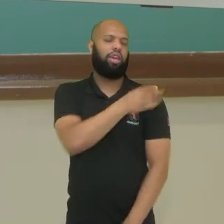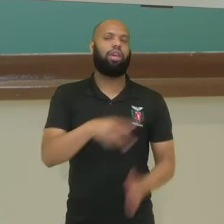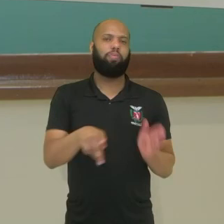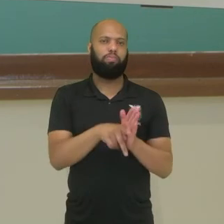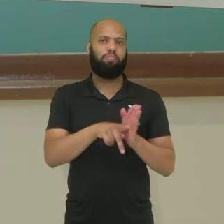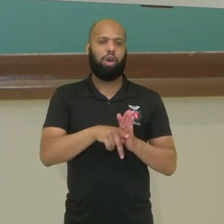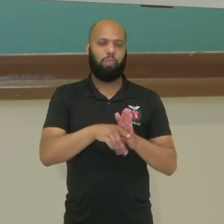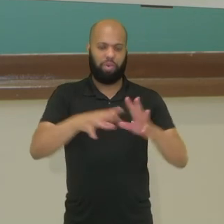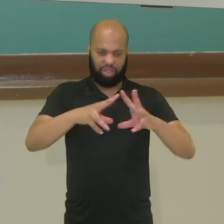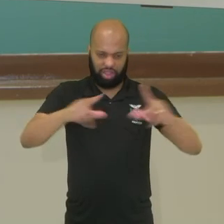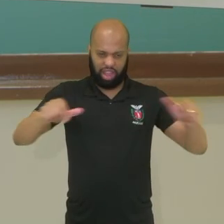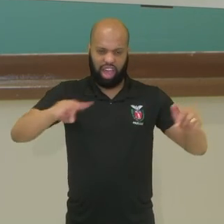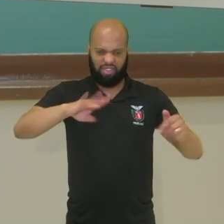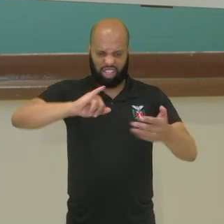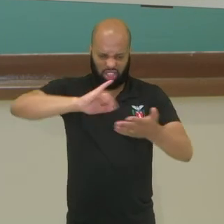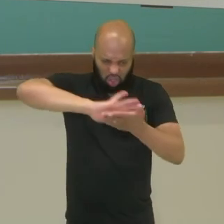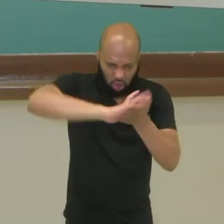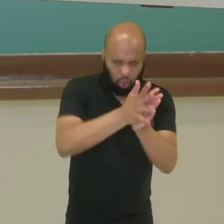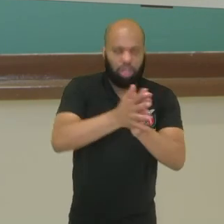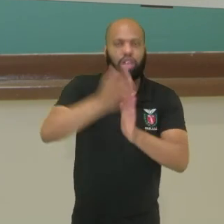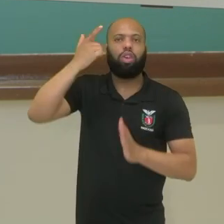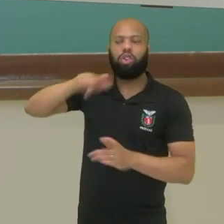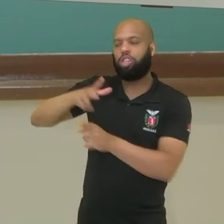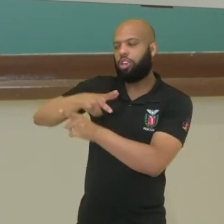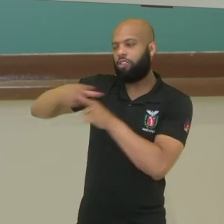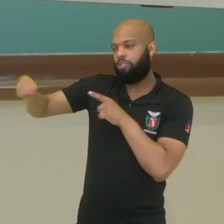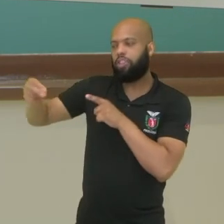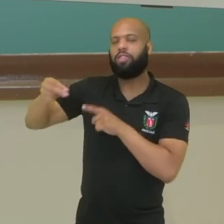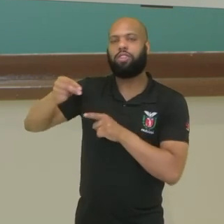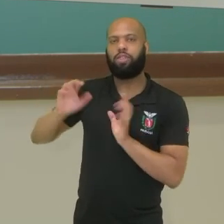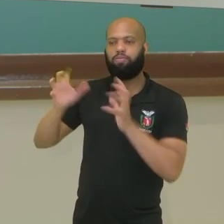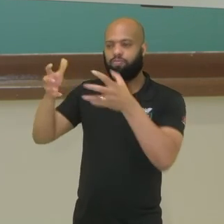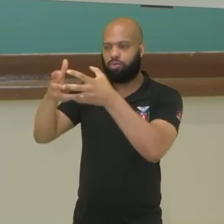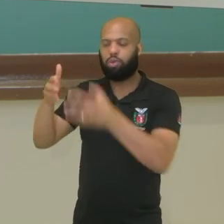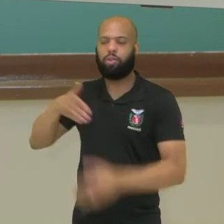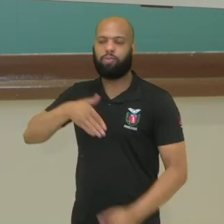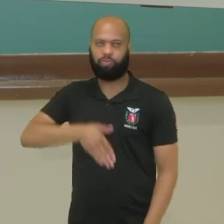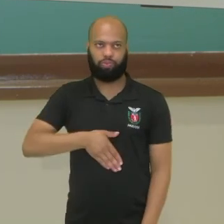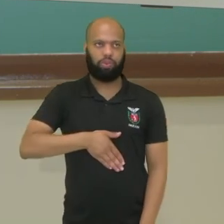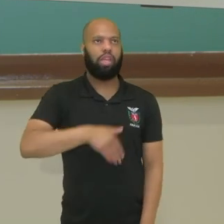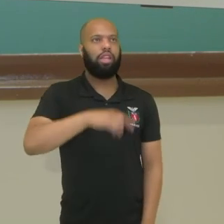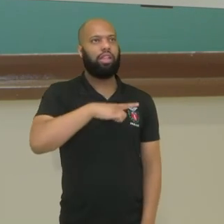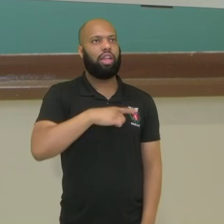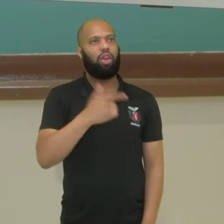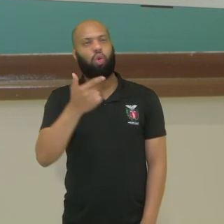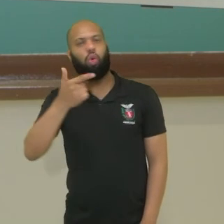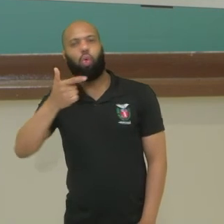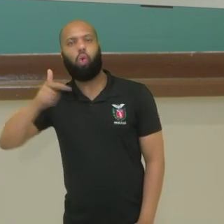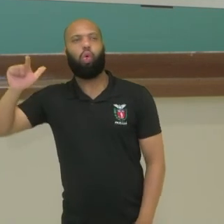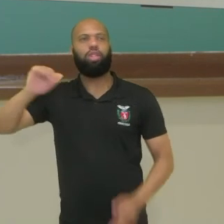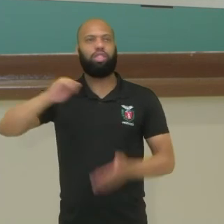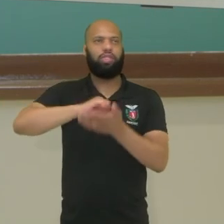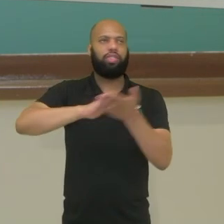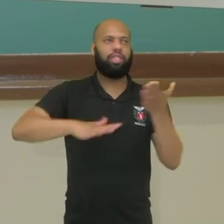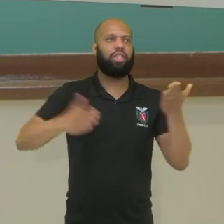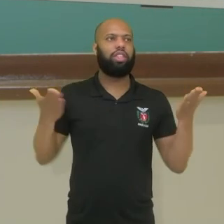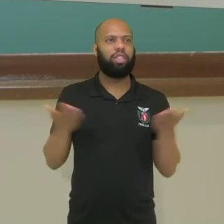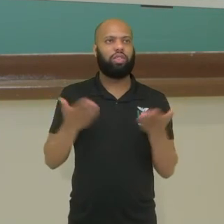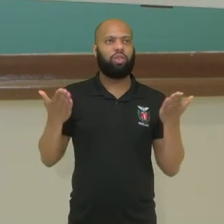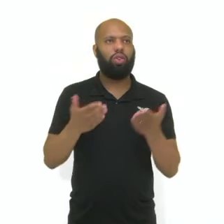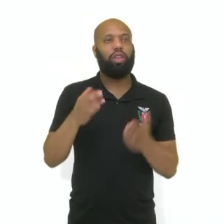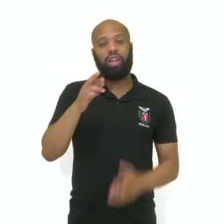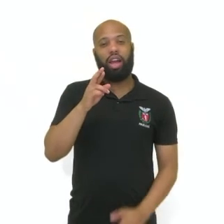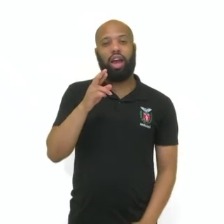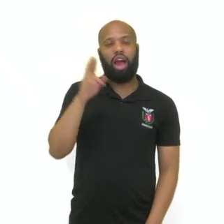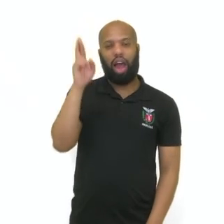arrasada, para vencer o poderoso exército napoleônico. E eu trago aqui para vocês uma atividade, né? A